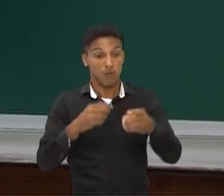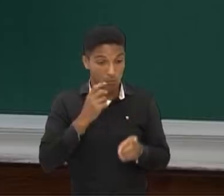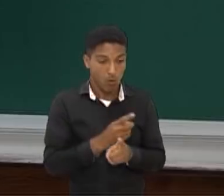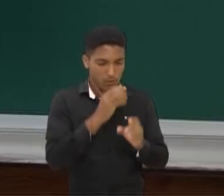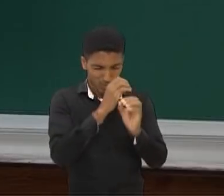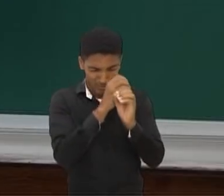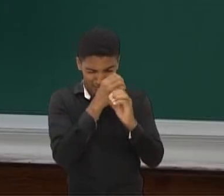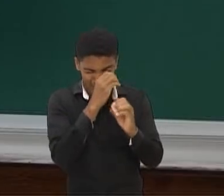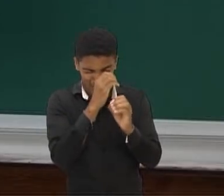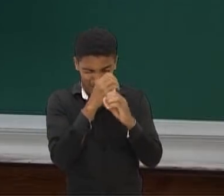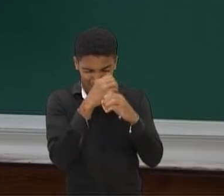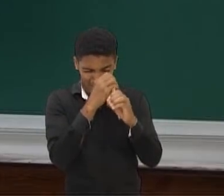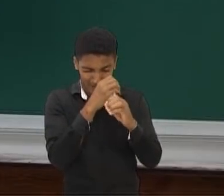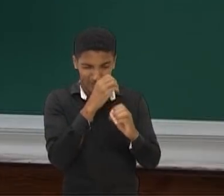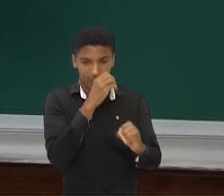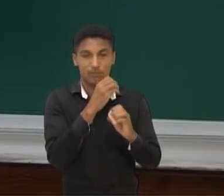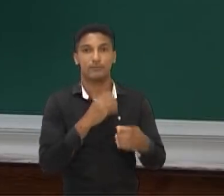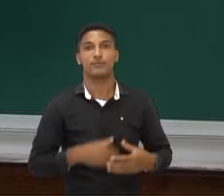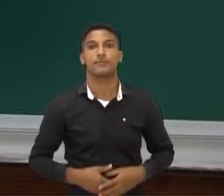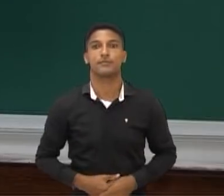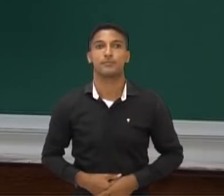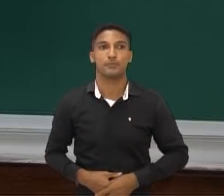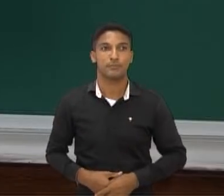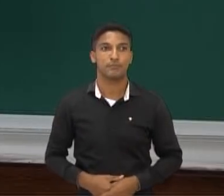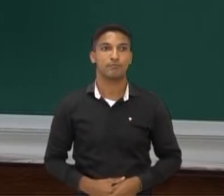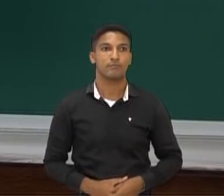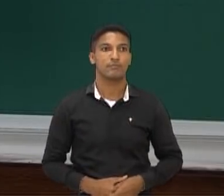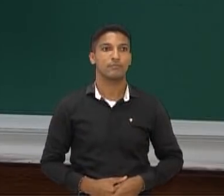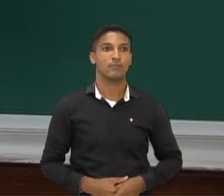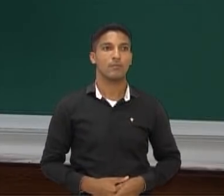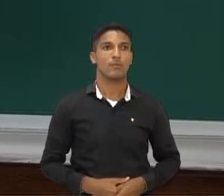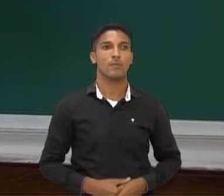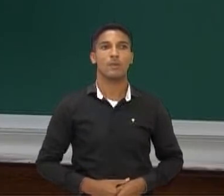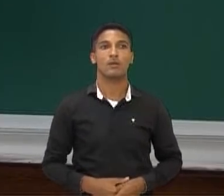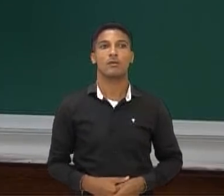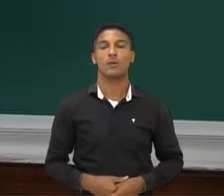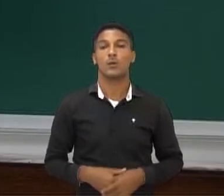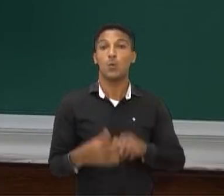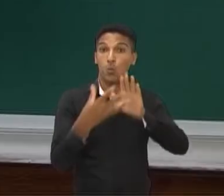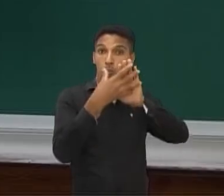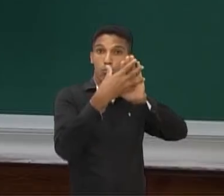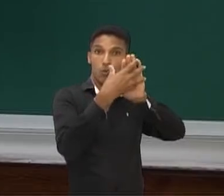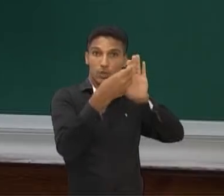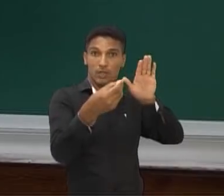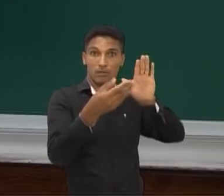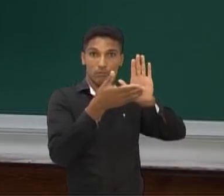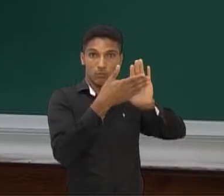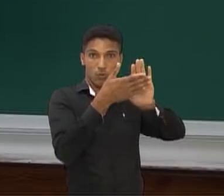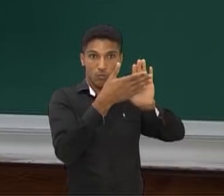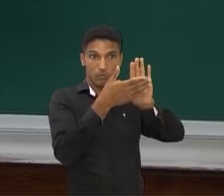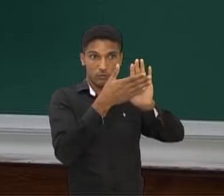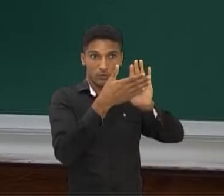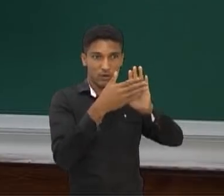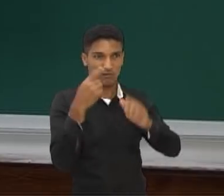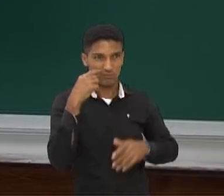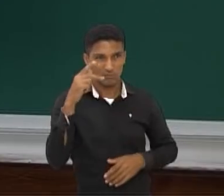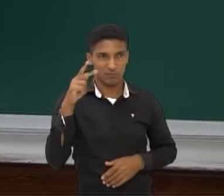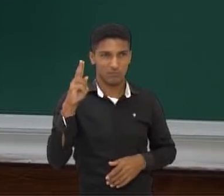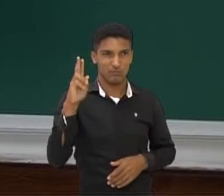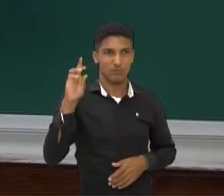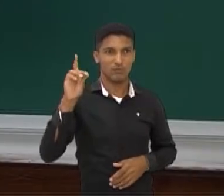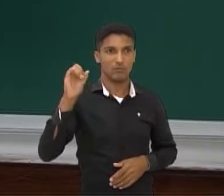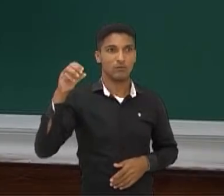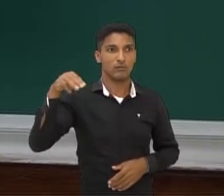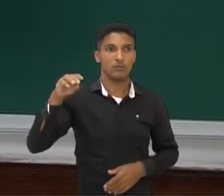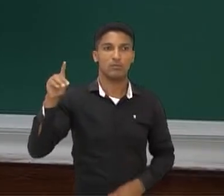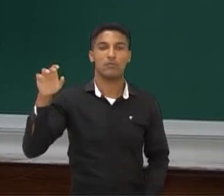pode pensar no panetone. Sabe aquelas partículas aquelas, eu não sei o termo correto, mas imagina um panetone e você